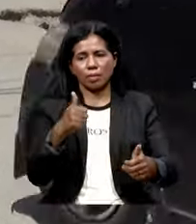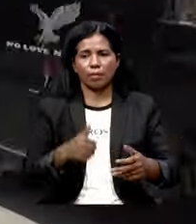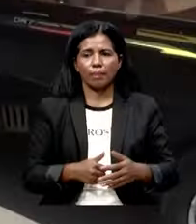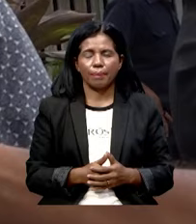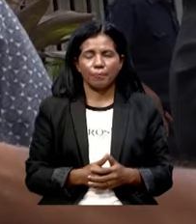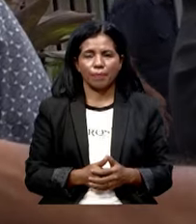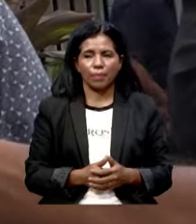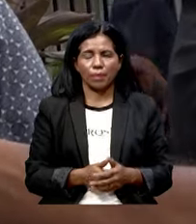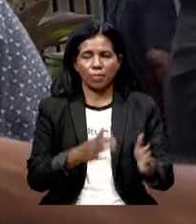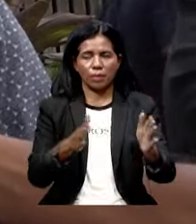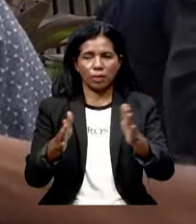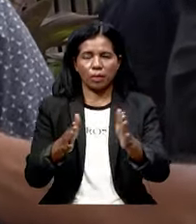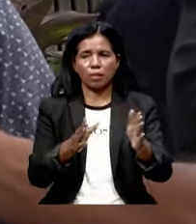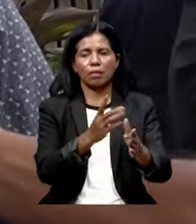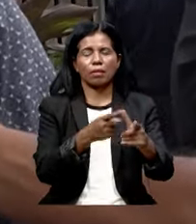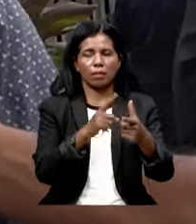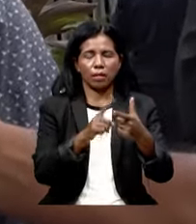Processo, preparação,